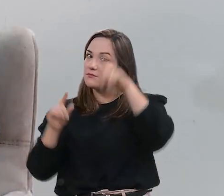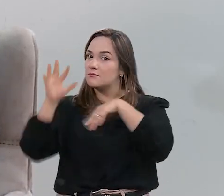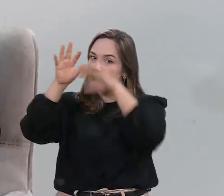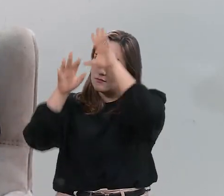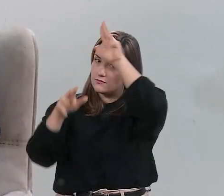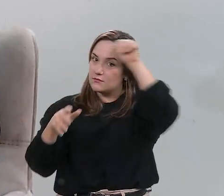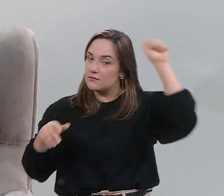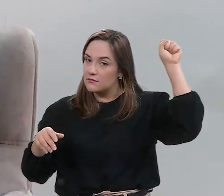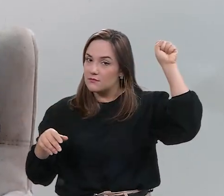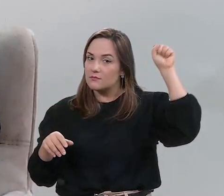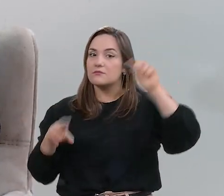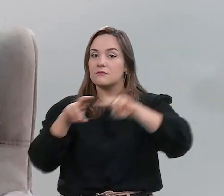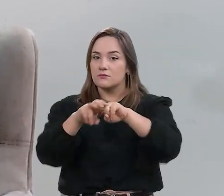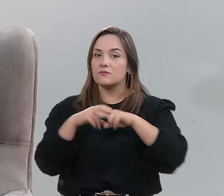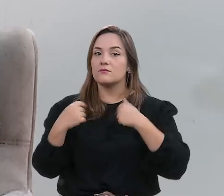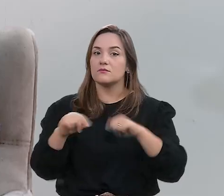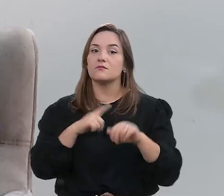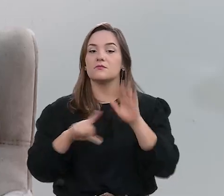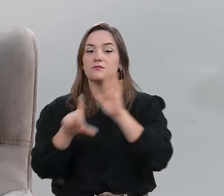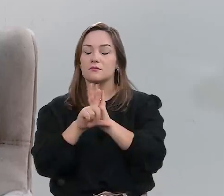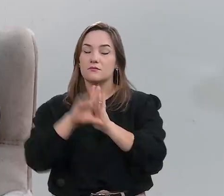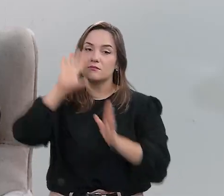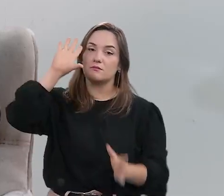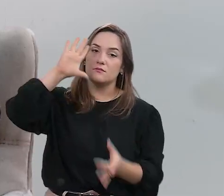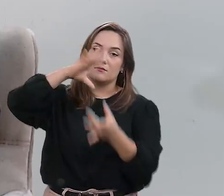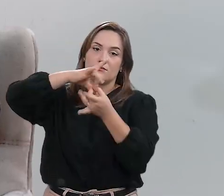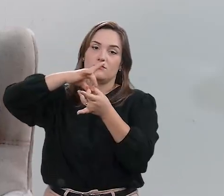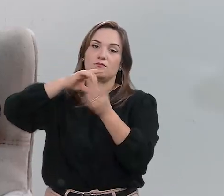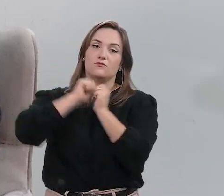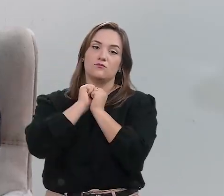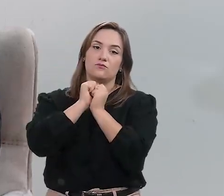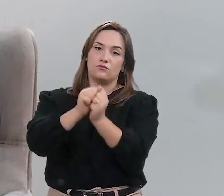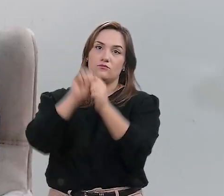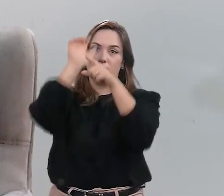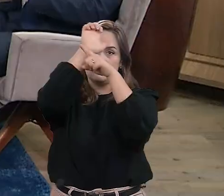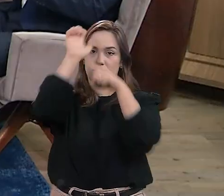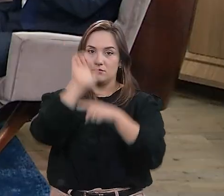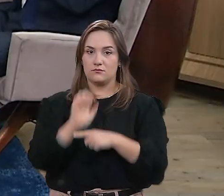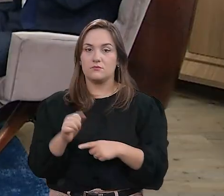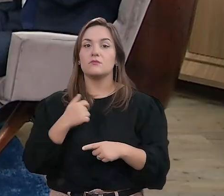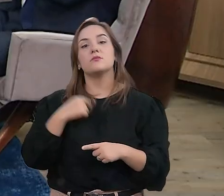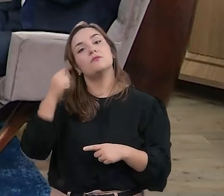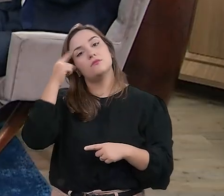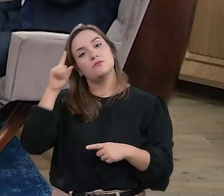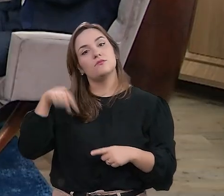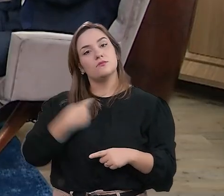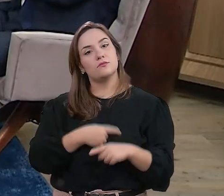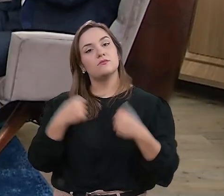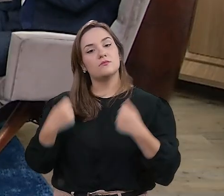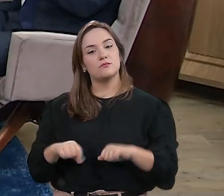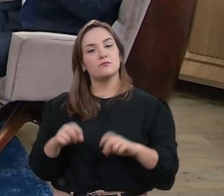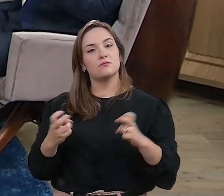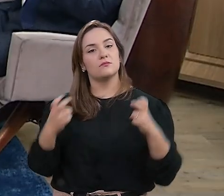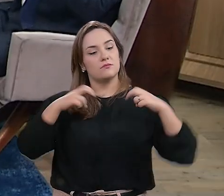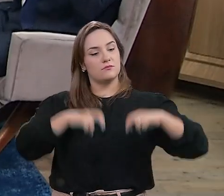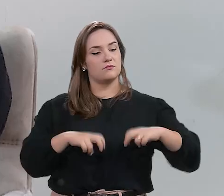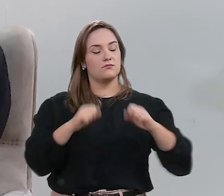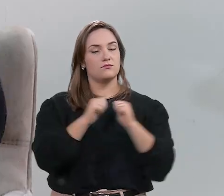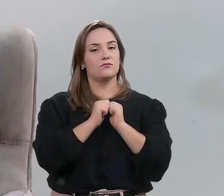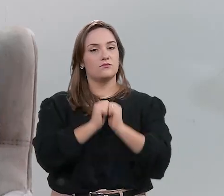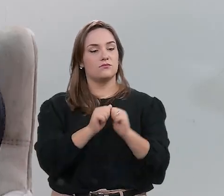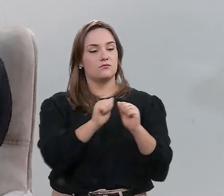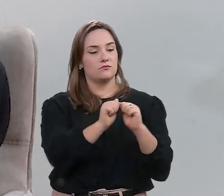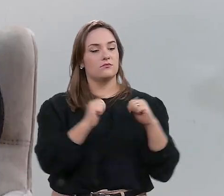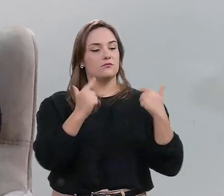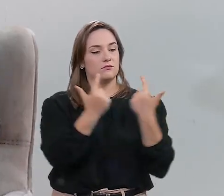legislação conjunta. Eu penso que nós temos que sentar com a Assembleia Legislativa do Mato Grosso e ver